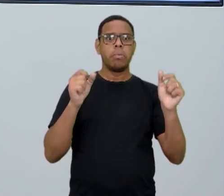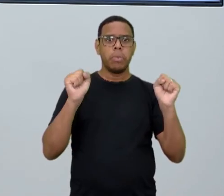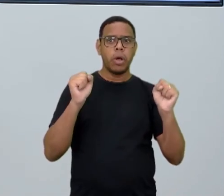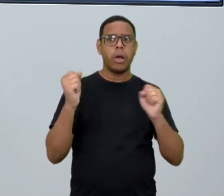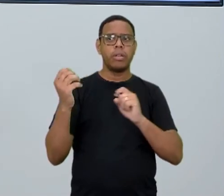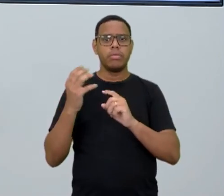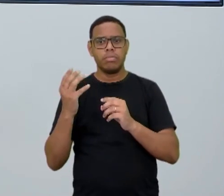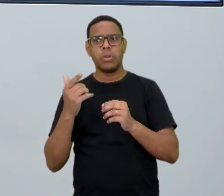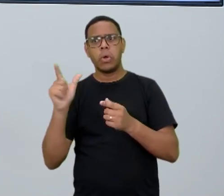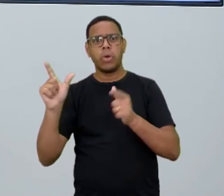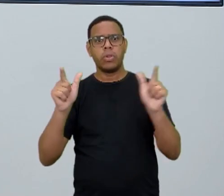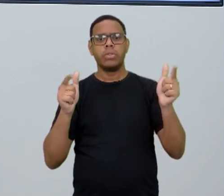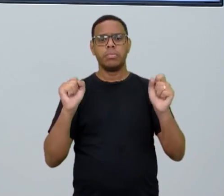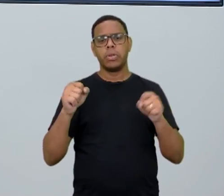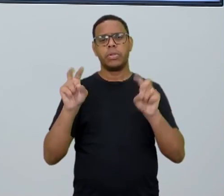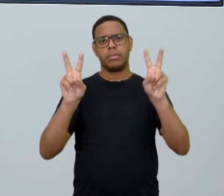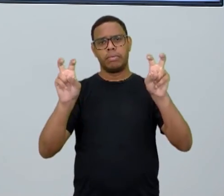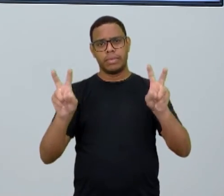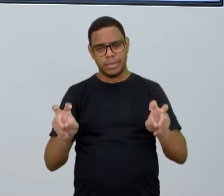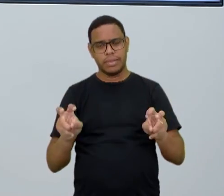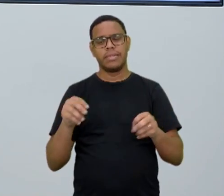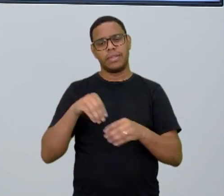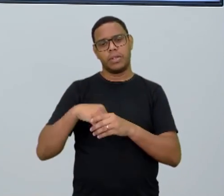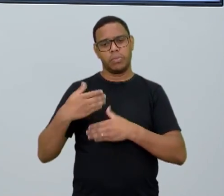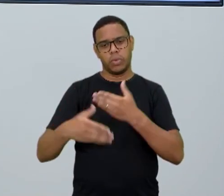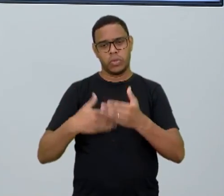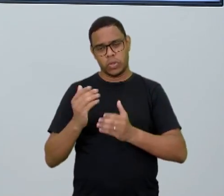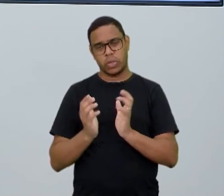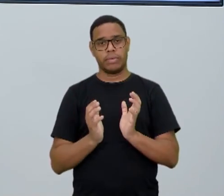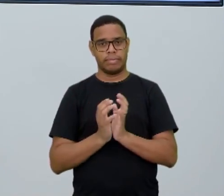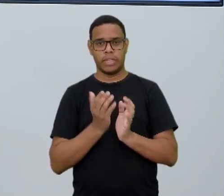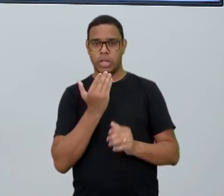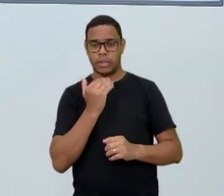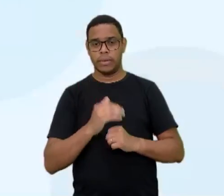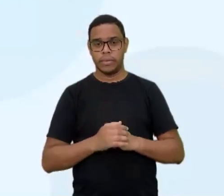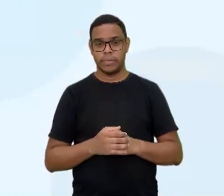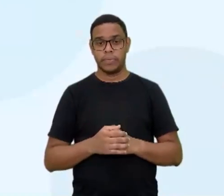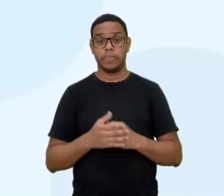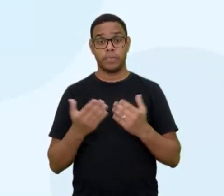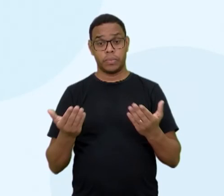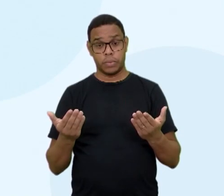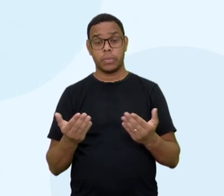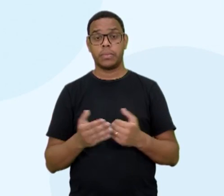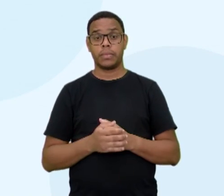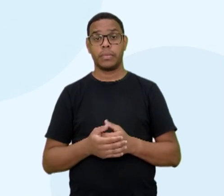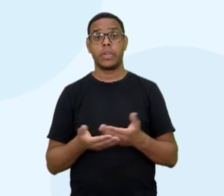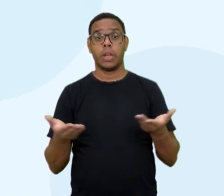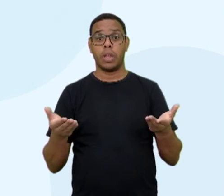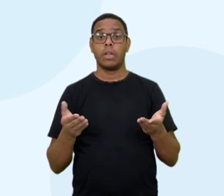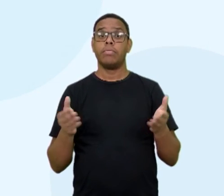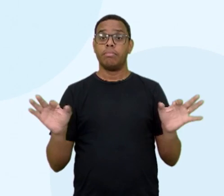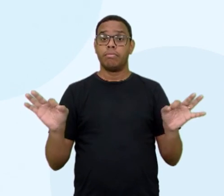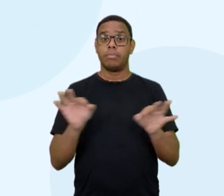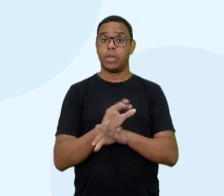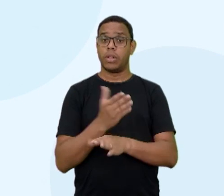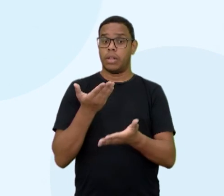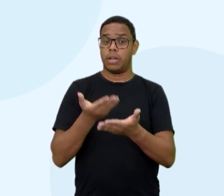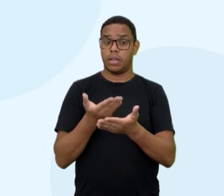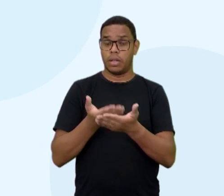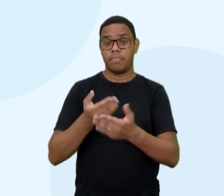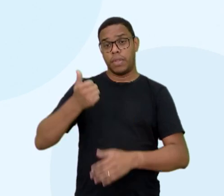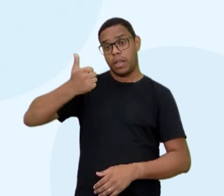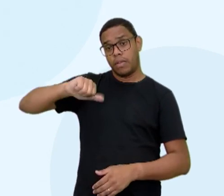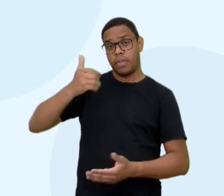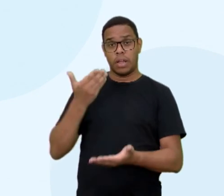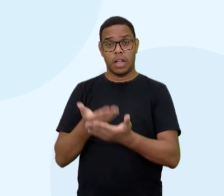fatores, né, e de outras temáticas aí dentro do processo digestório. Gente, olha só. Eu vou ficando por aqui, avaliem a